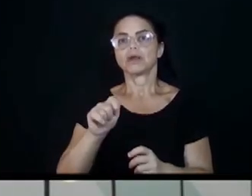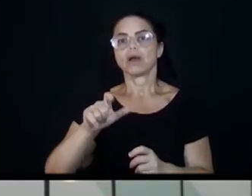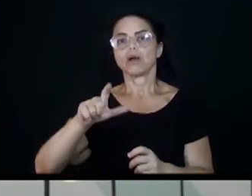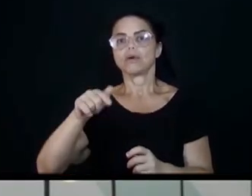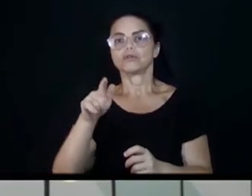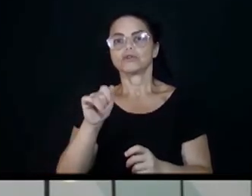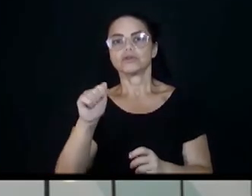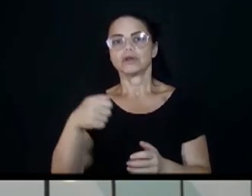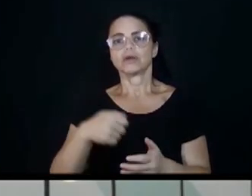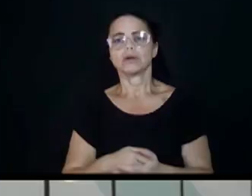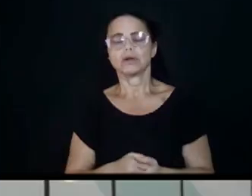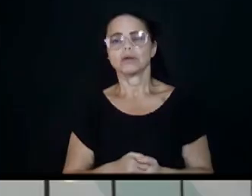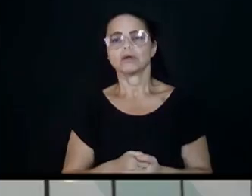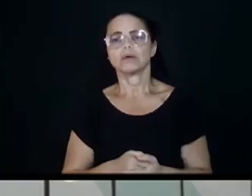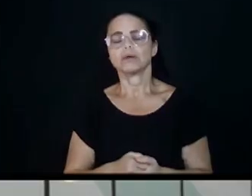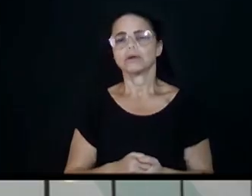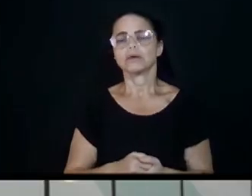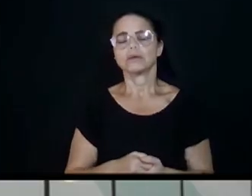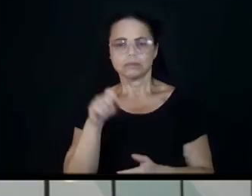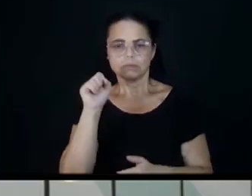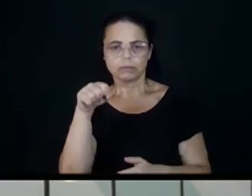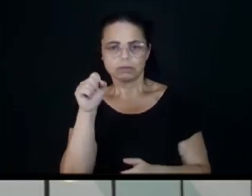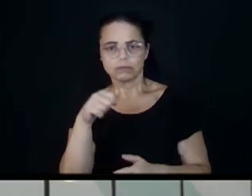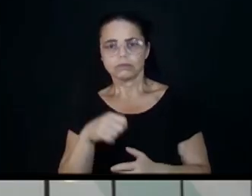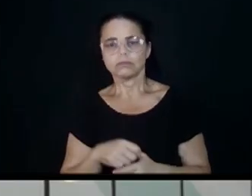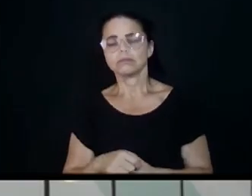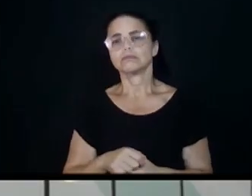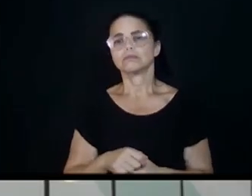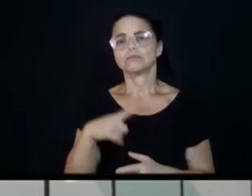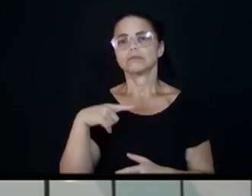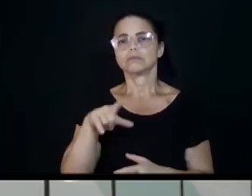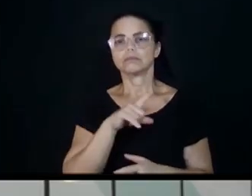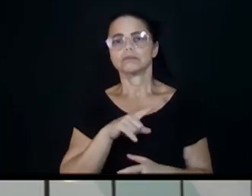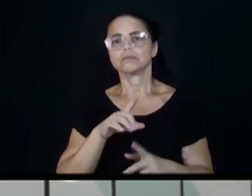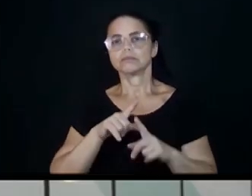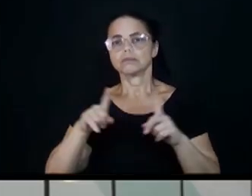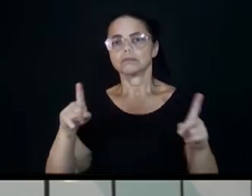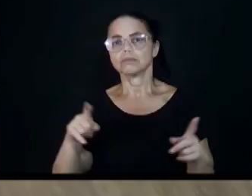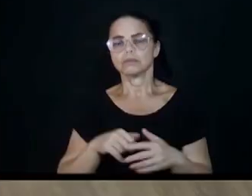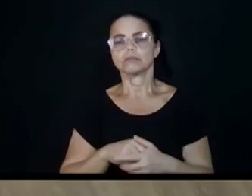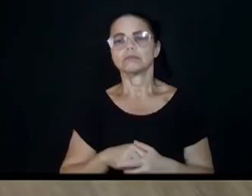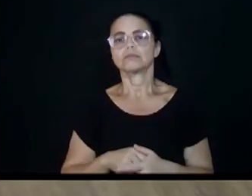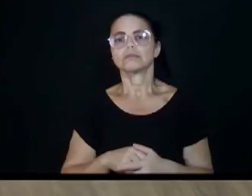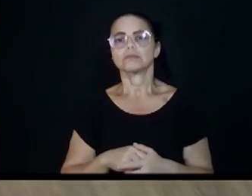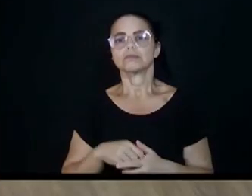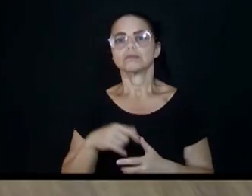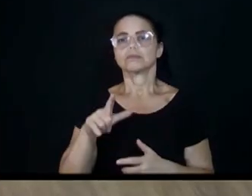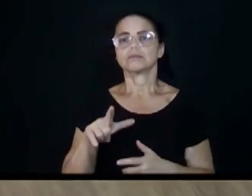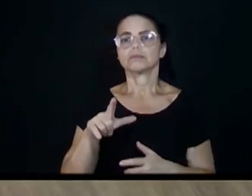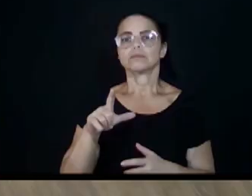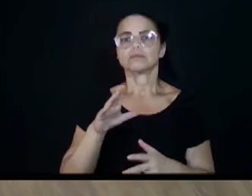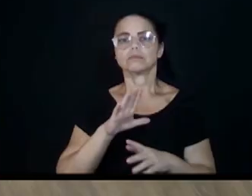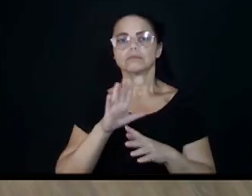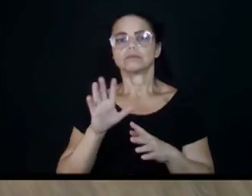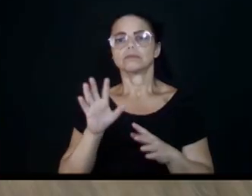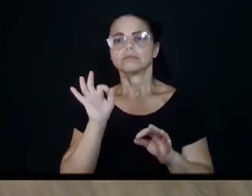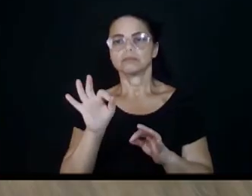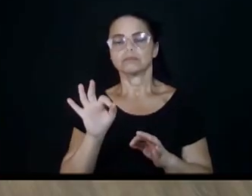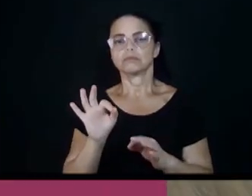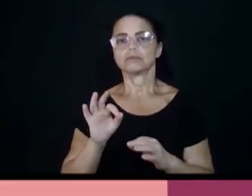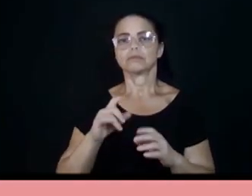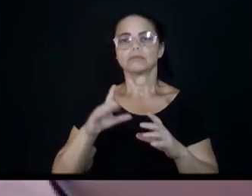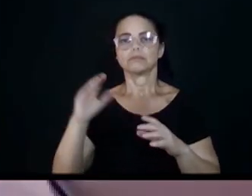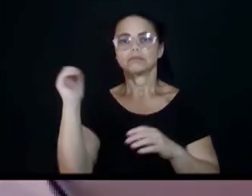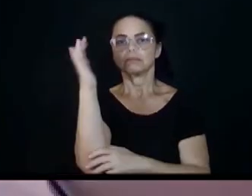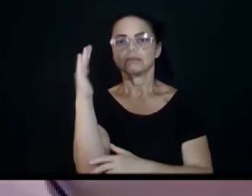é considerada uma das condições mais prevalentes, né, se tratando aqui de Brasil, doutor Rafael? Ela